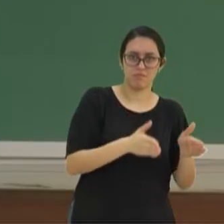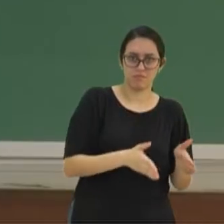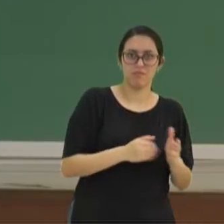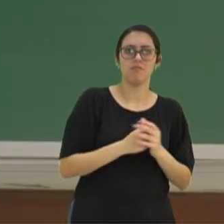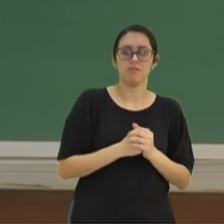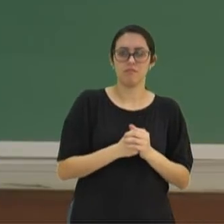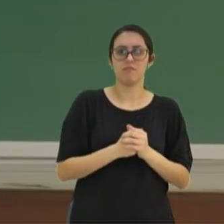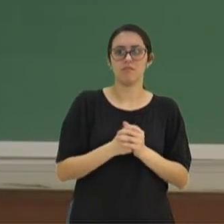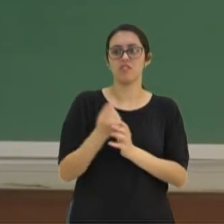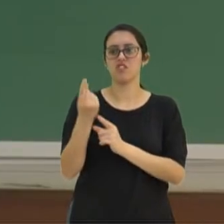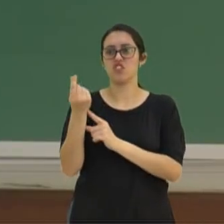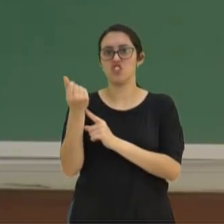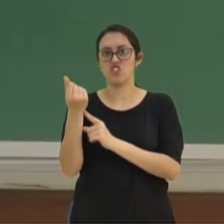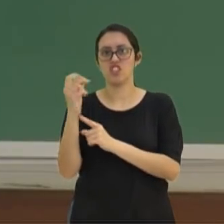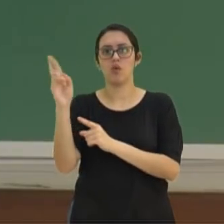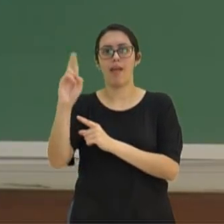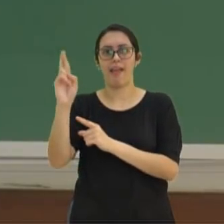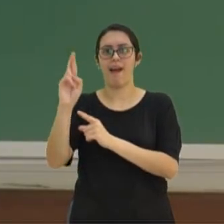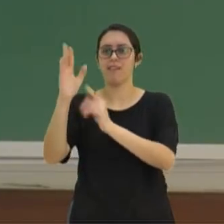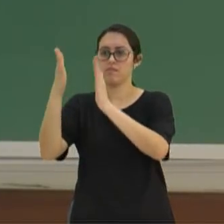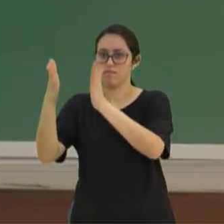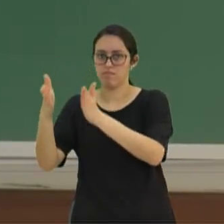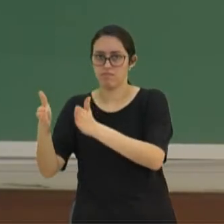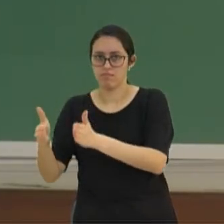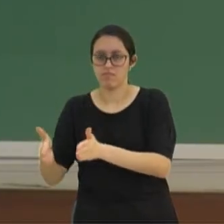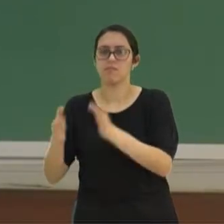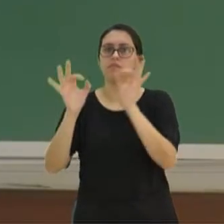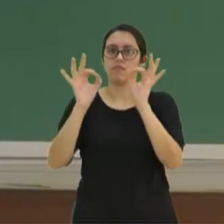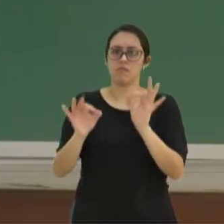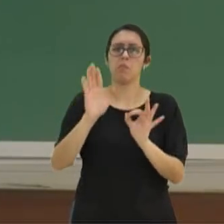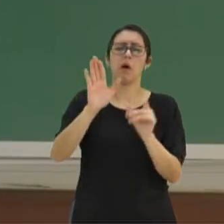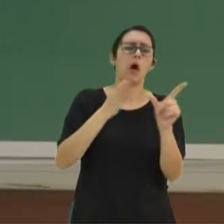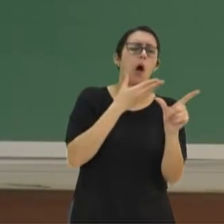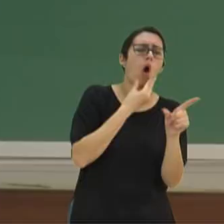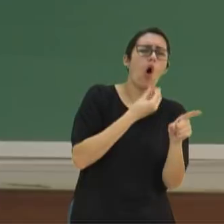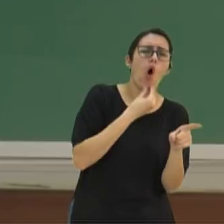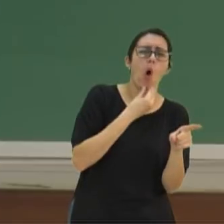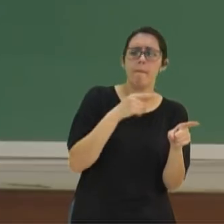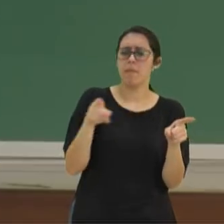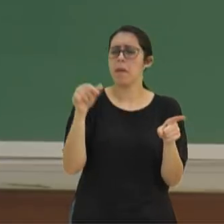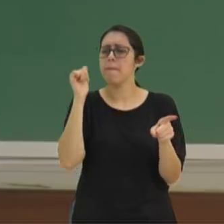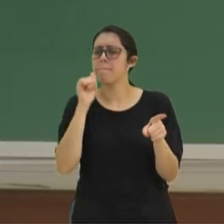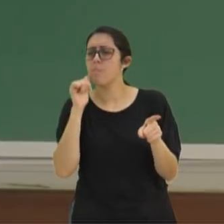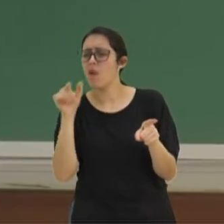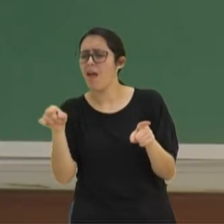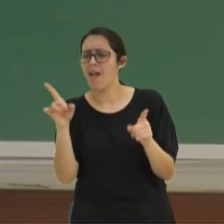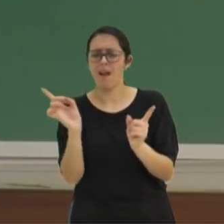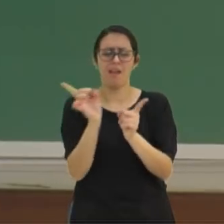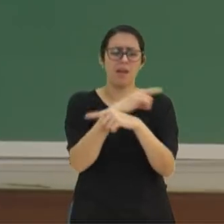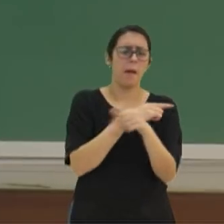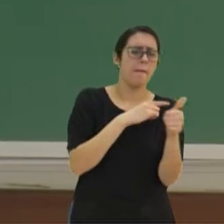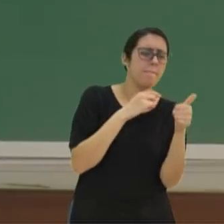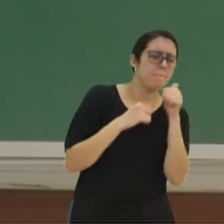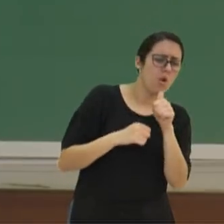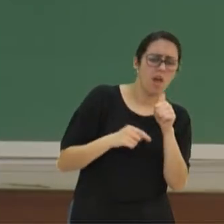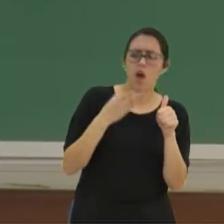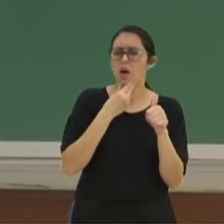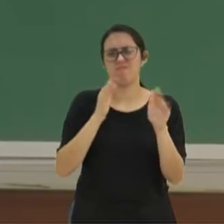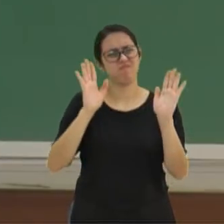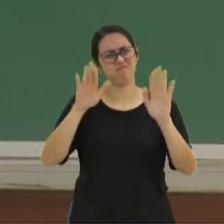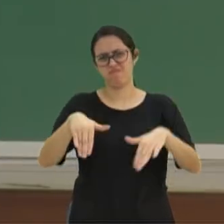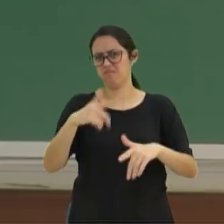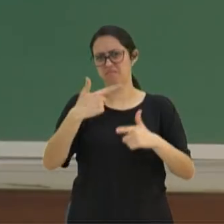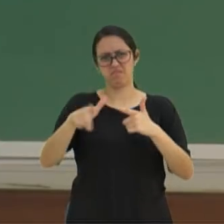embaixo. Dinheiro e dinheiro. Tá? A ordem dos números não importa muito, tá bom?